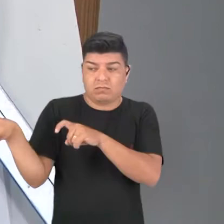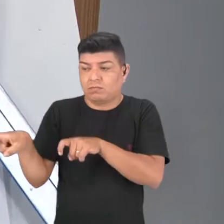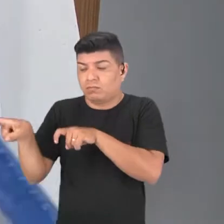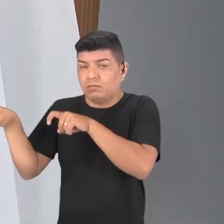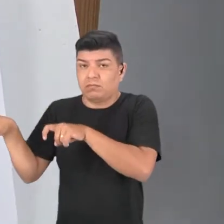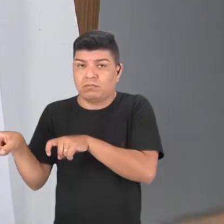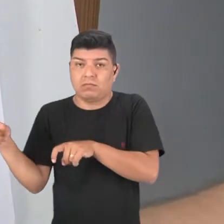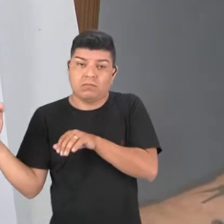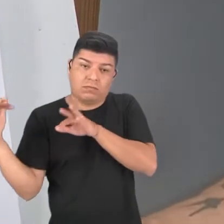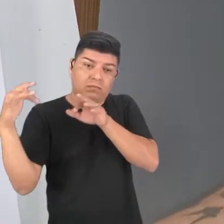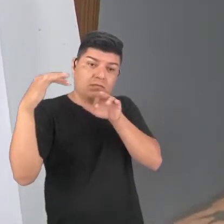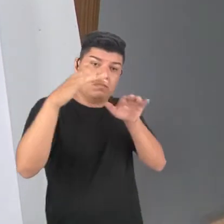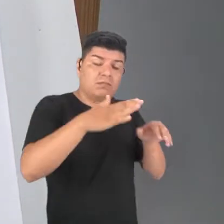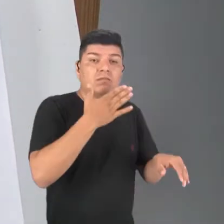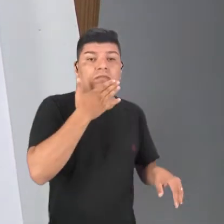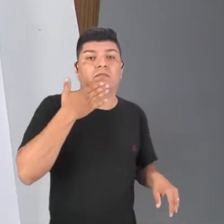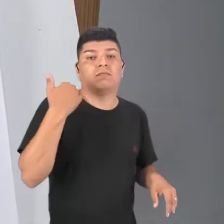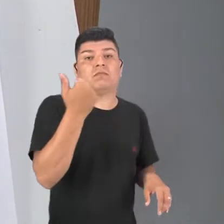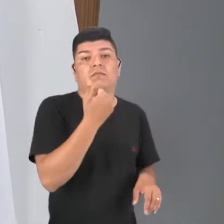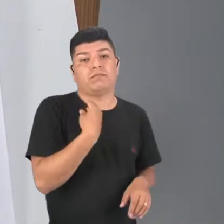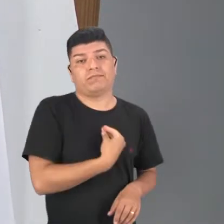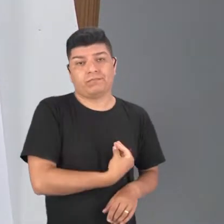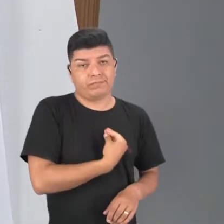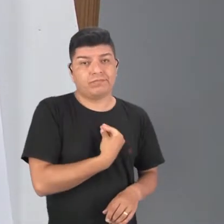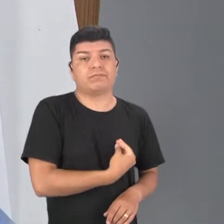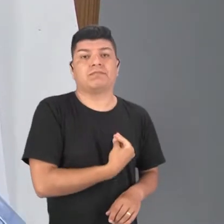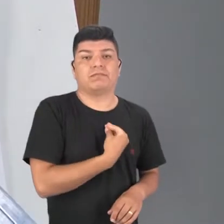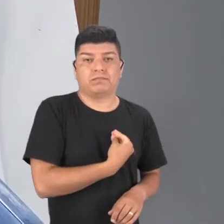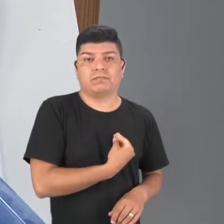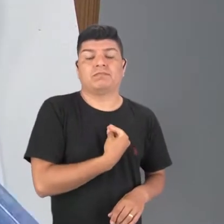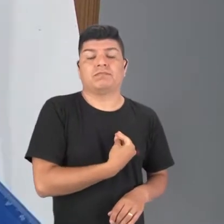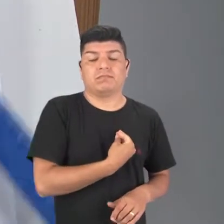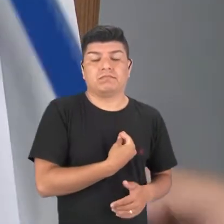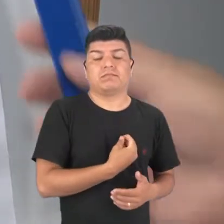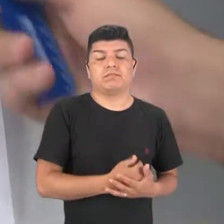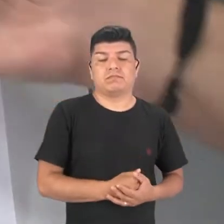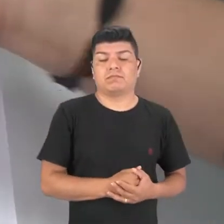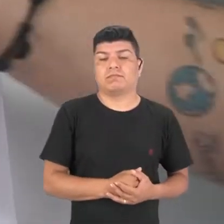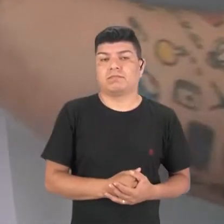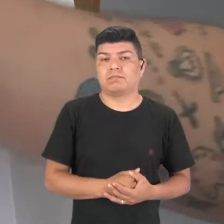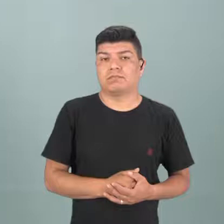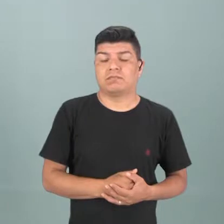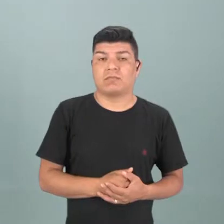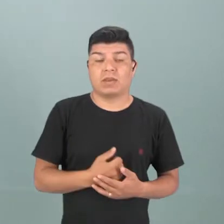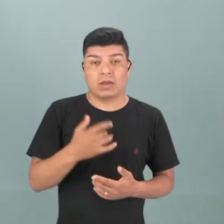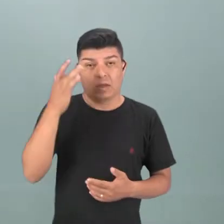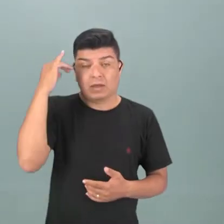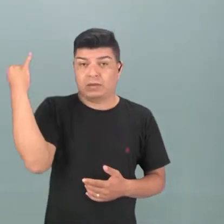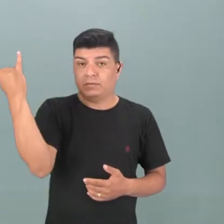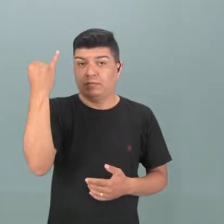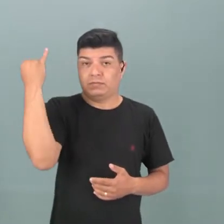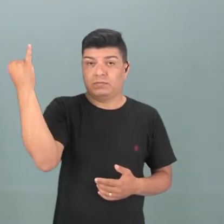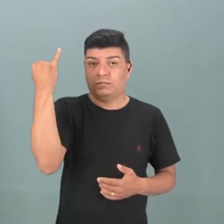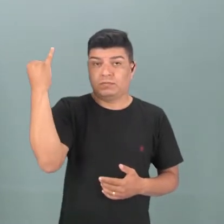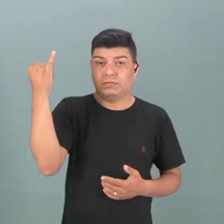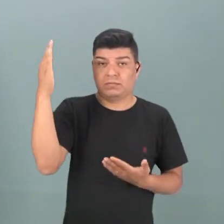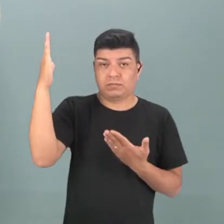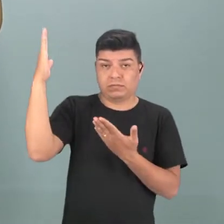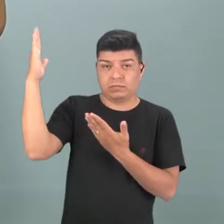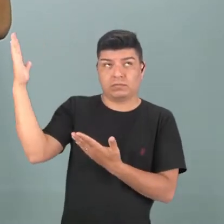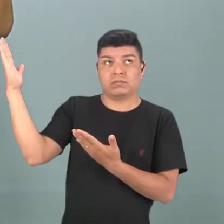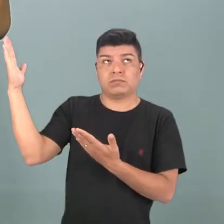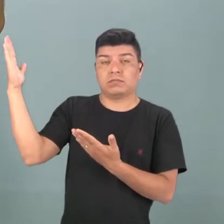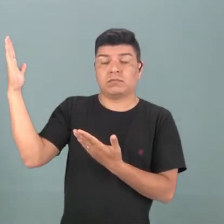de obter melhores condições de vida. A parte que eu achei interessante é essa parte aqui, ó. Eles